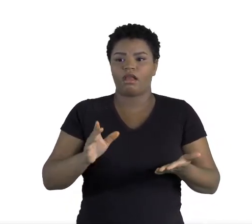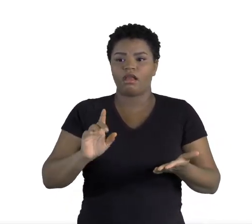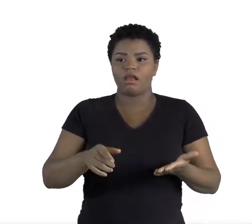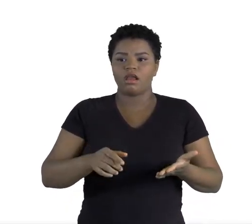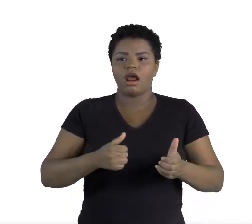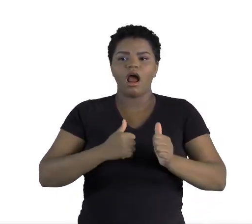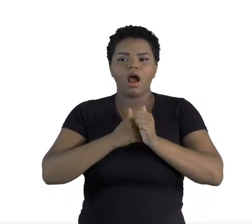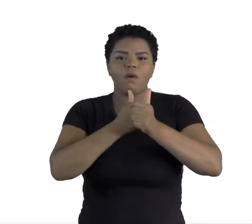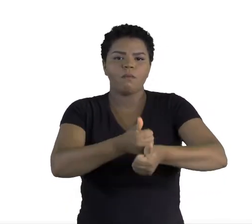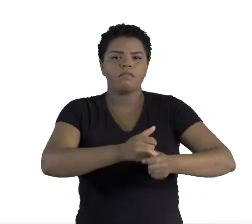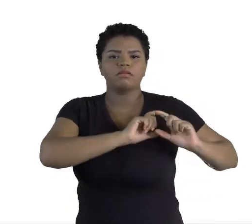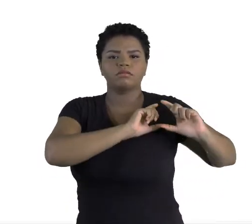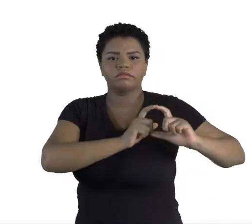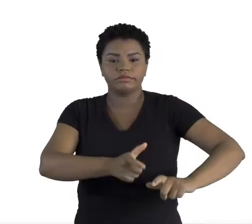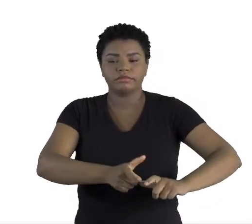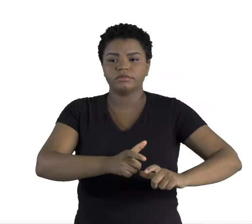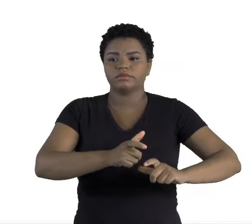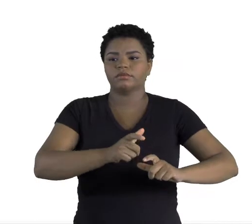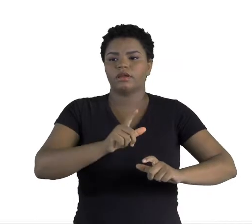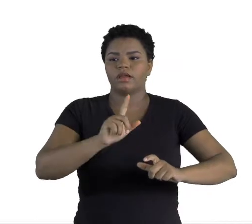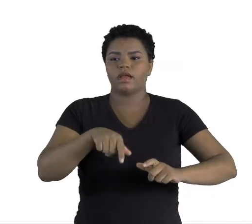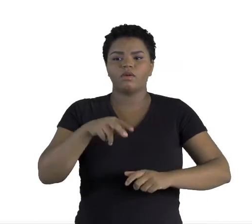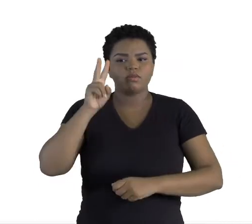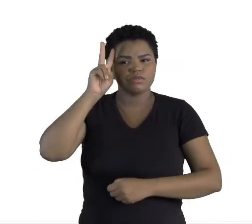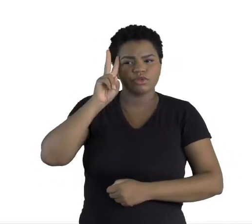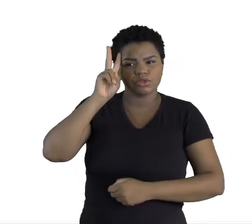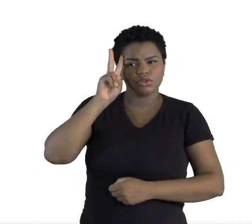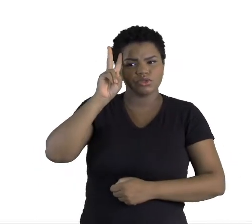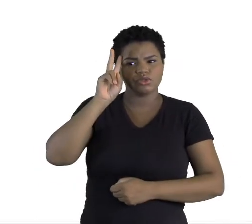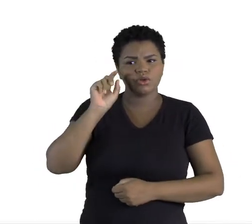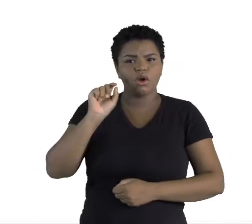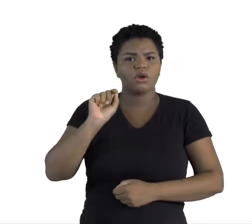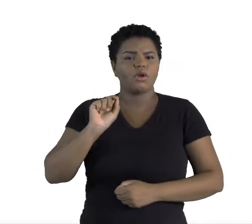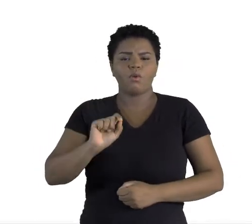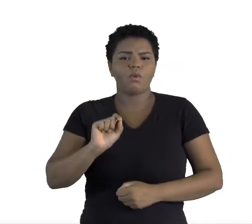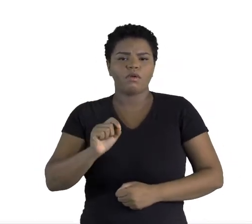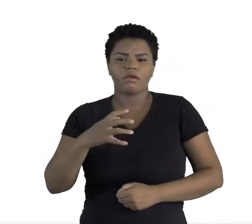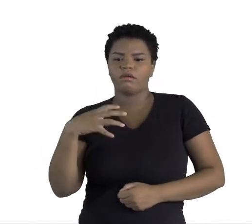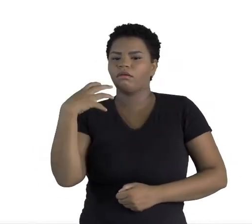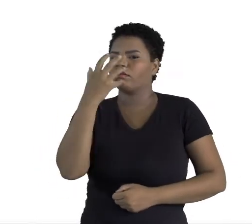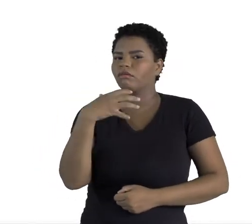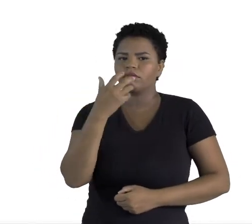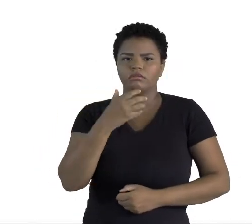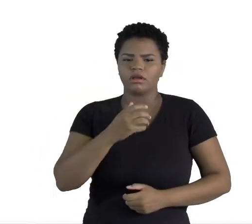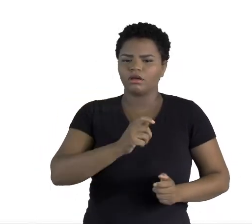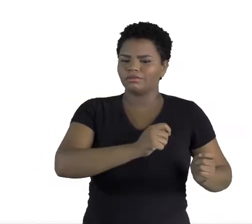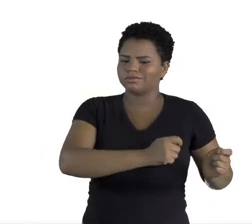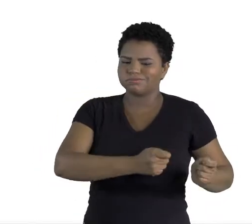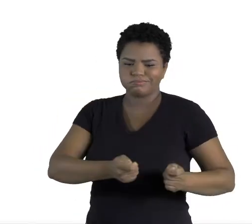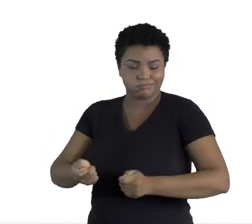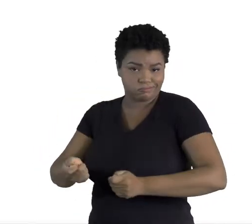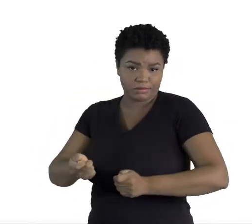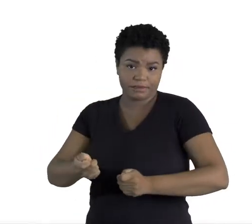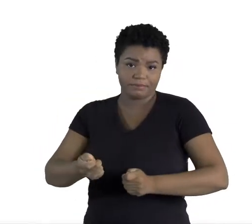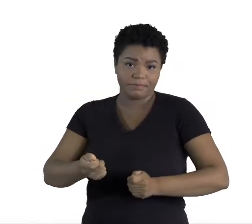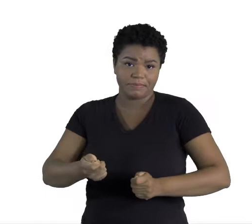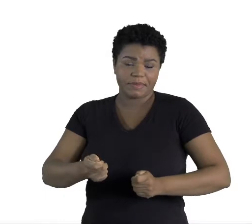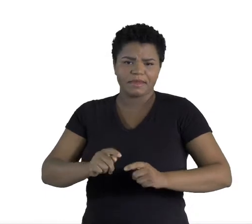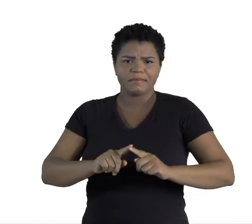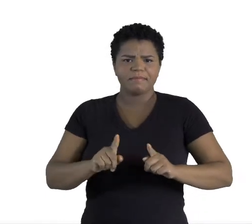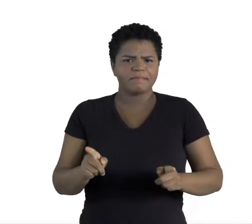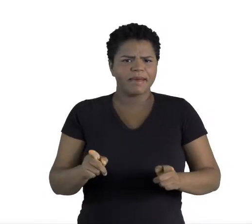tradicional de ser uma história literalmente cantada, isso o filme, né? Mas nem por isso merece